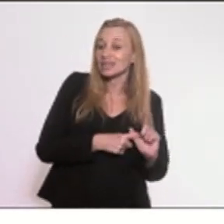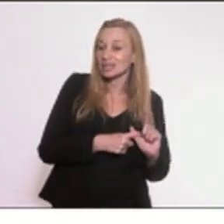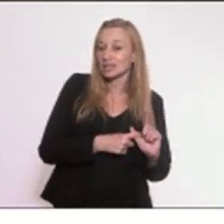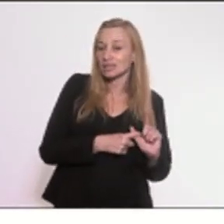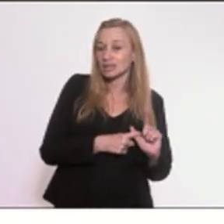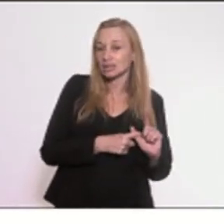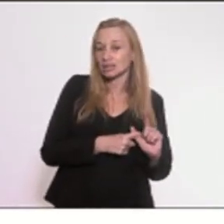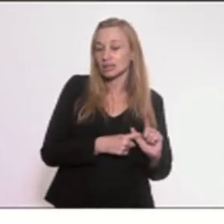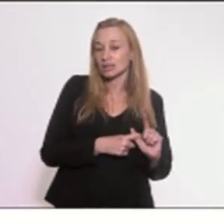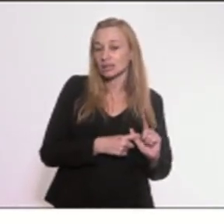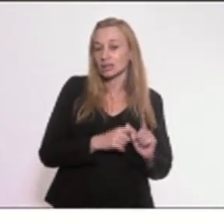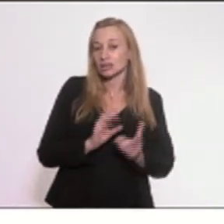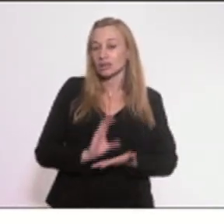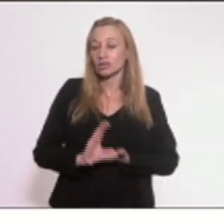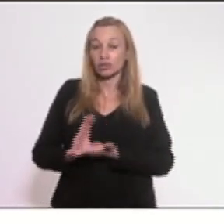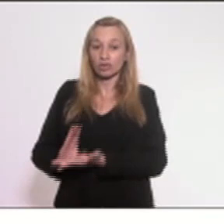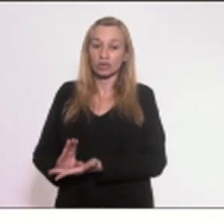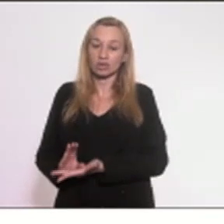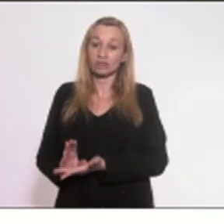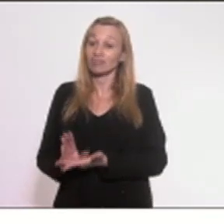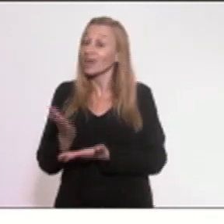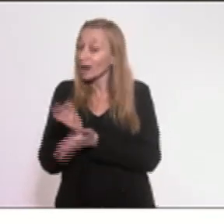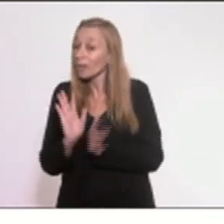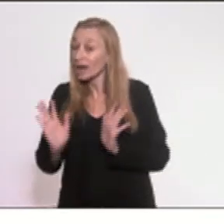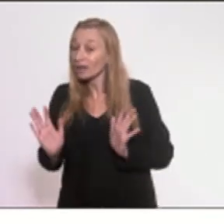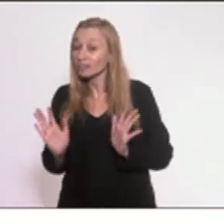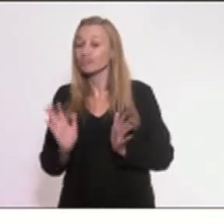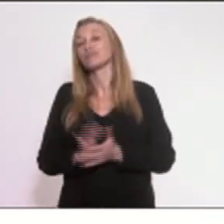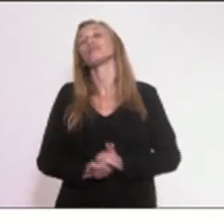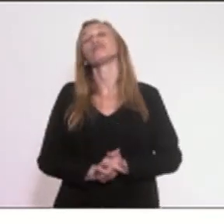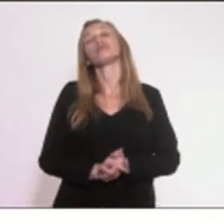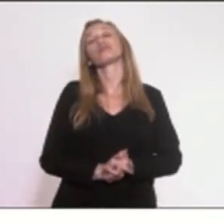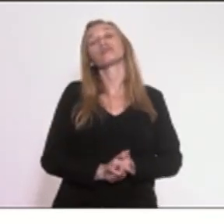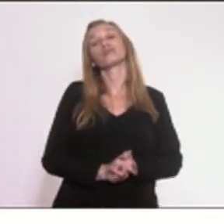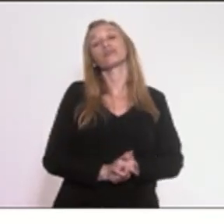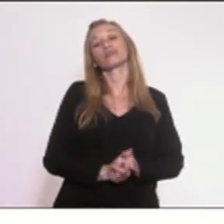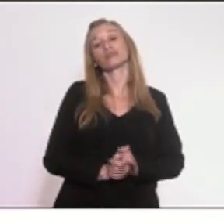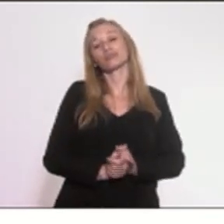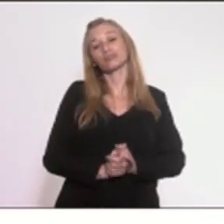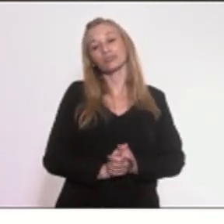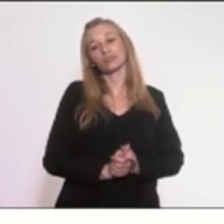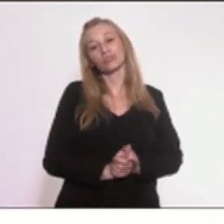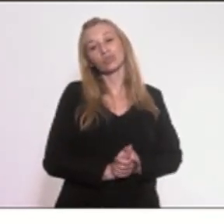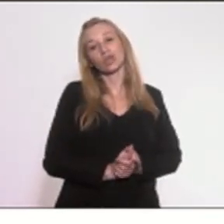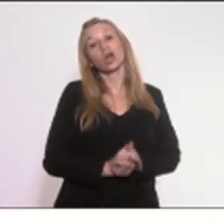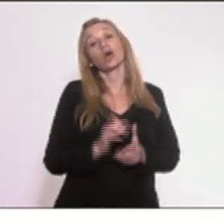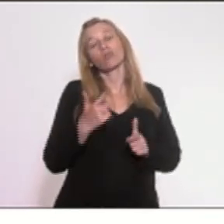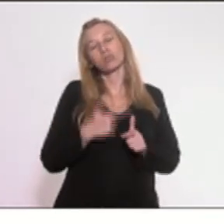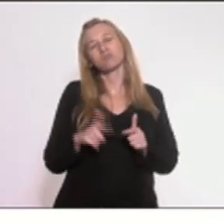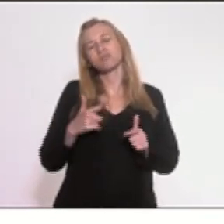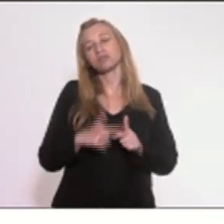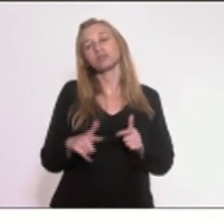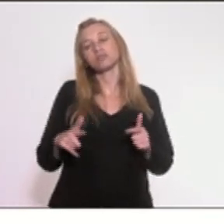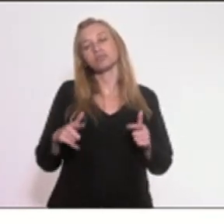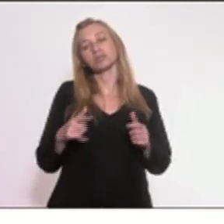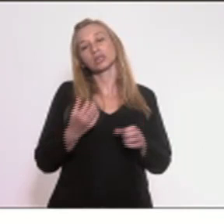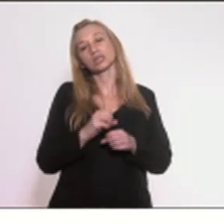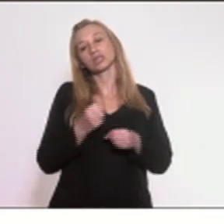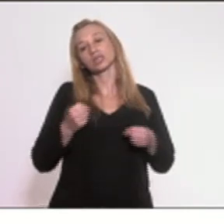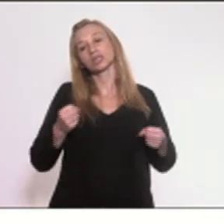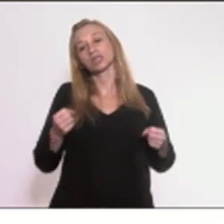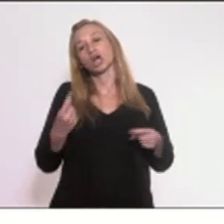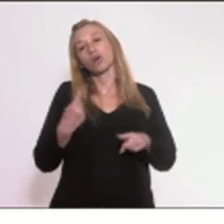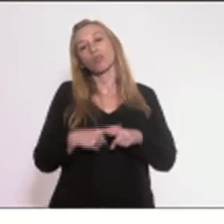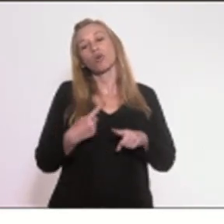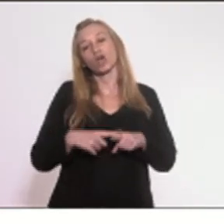dessa fonte de recurso que é finita, que acabará. A gente está num problema muito grande, porque